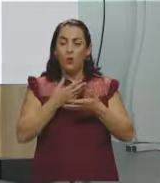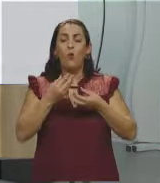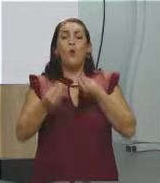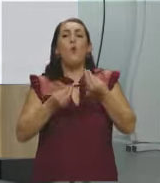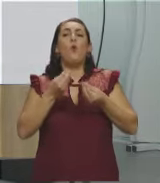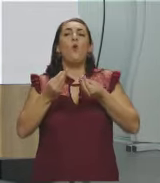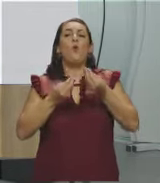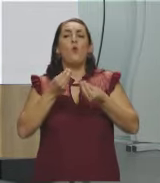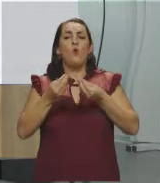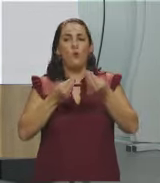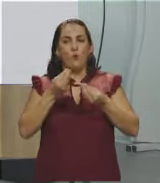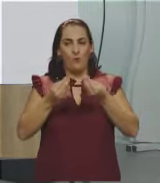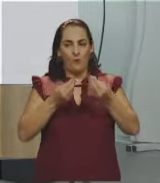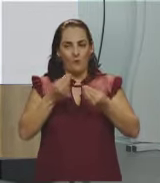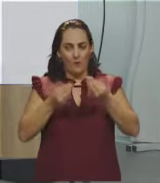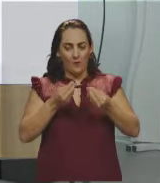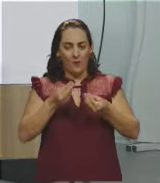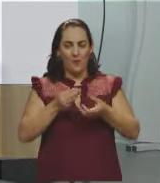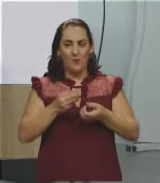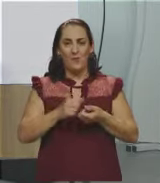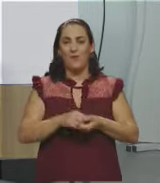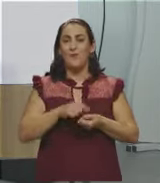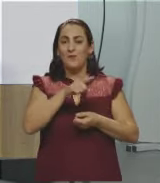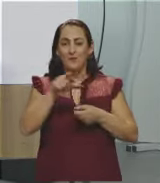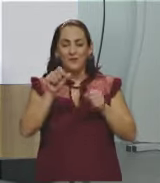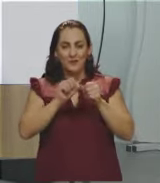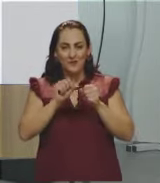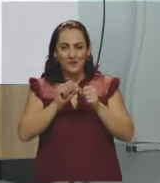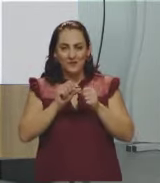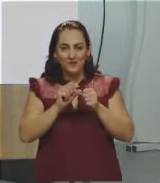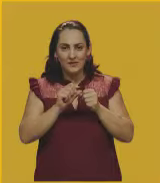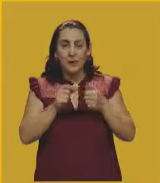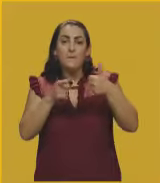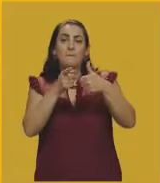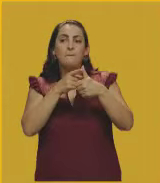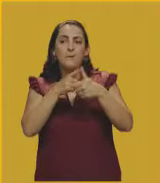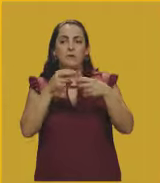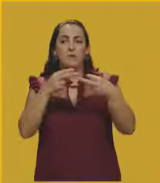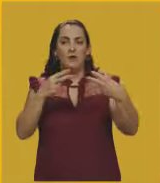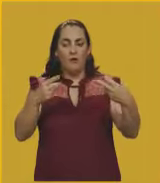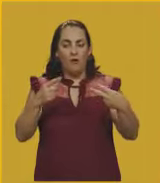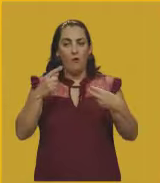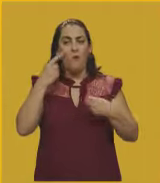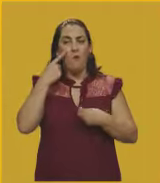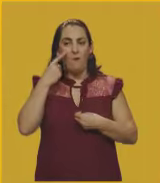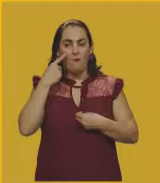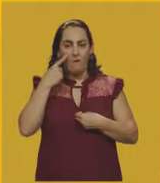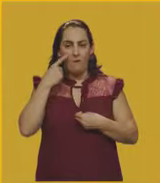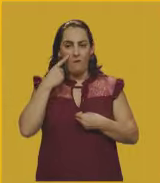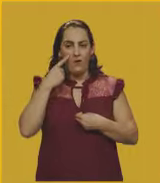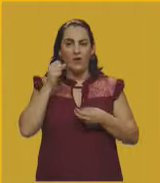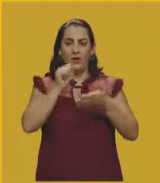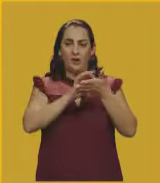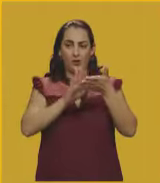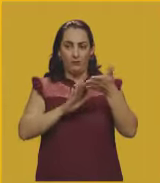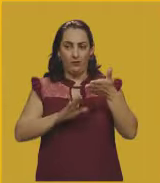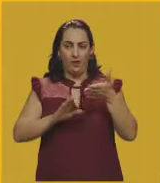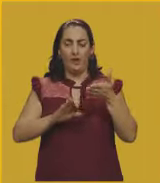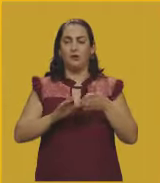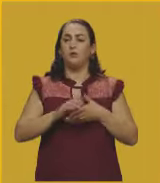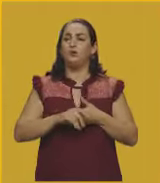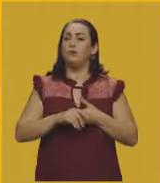com situações como essa, tá bom? Qual é a primeira coisa que a gente tem que fazer quando encontra exercícios desse tipo?